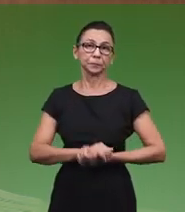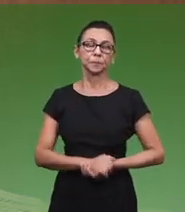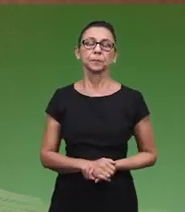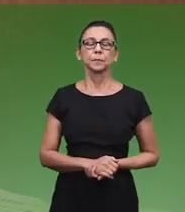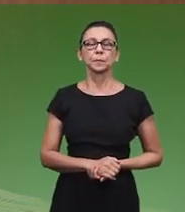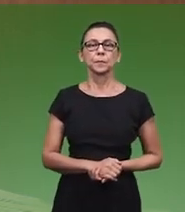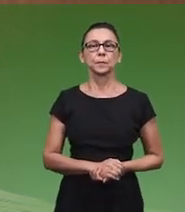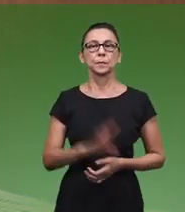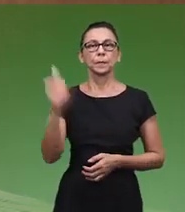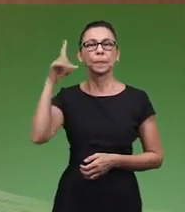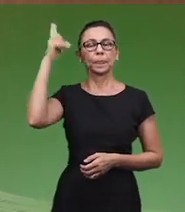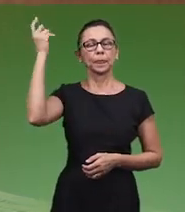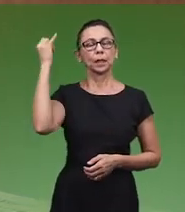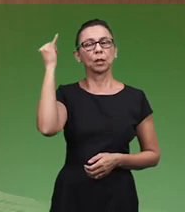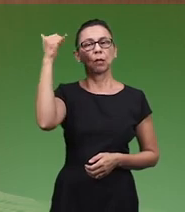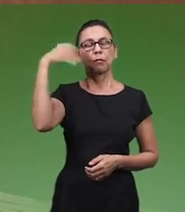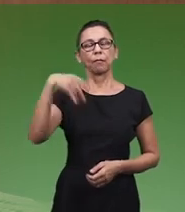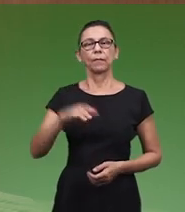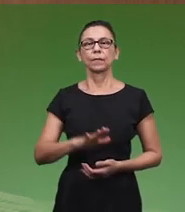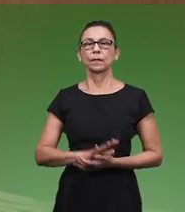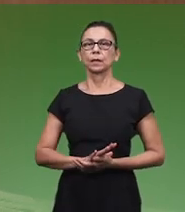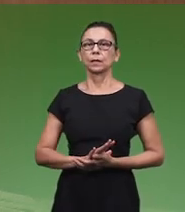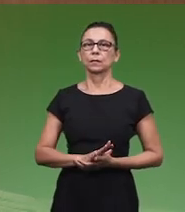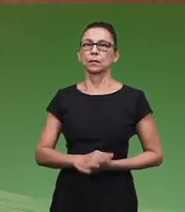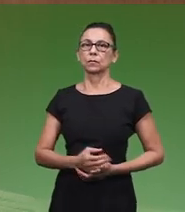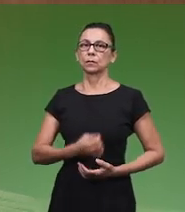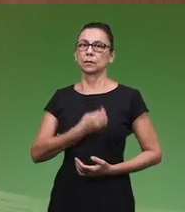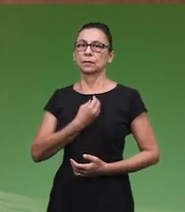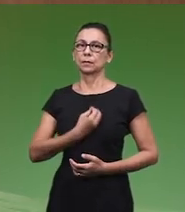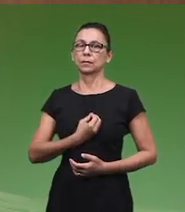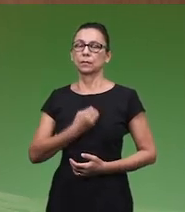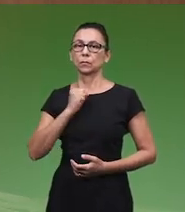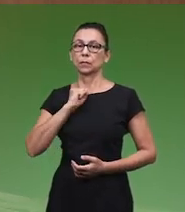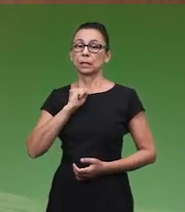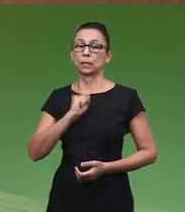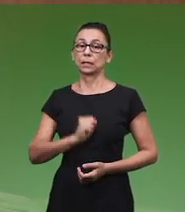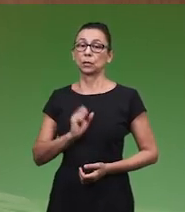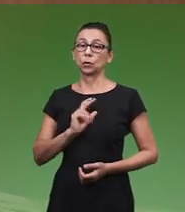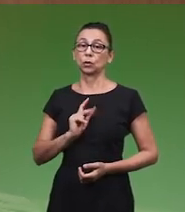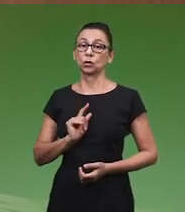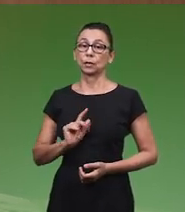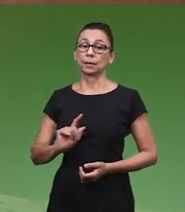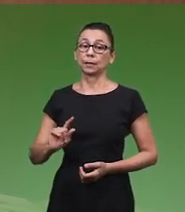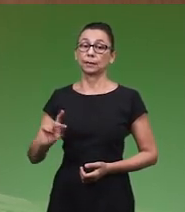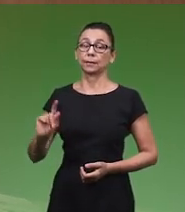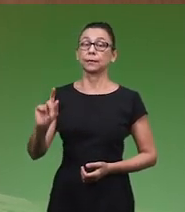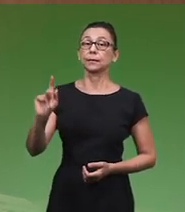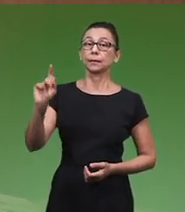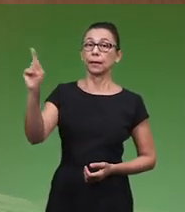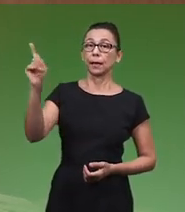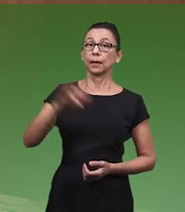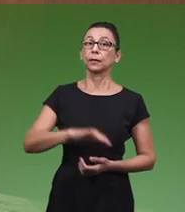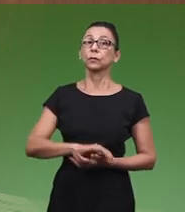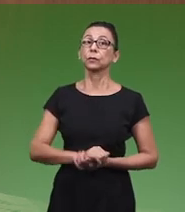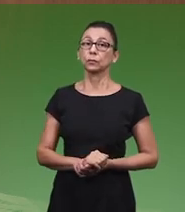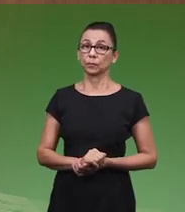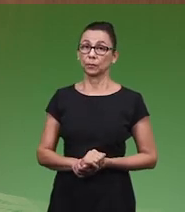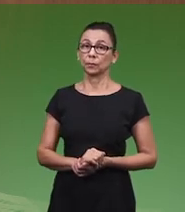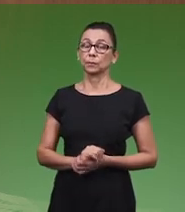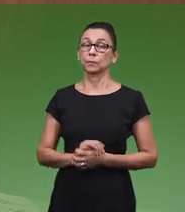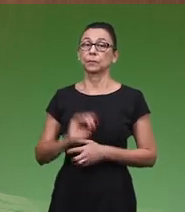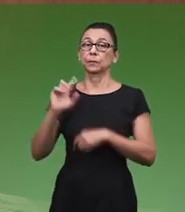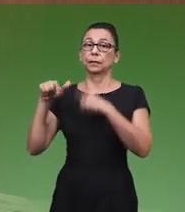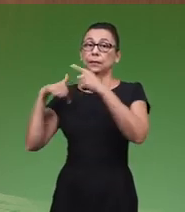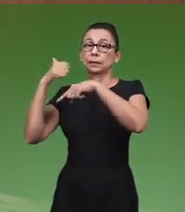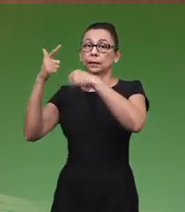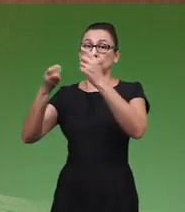és um sacerdote eterno segundo a ordem de Melquisedeque, ele compreendeu muita coisa. Ele compreendeu que Deus